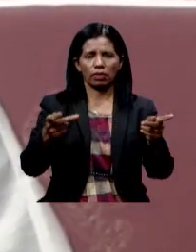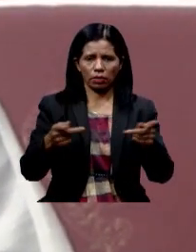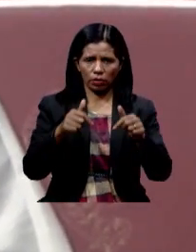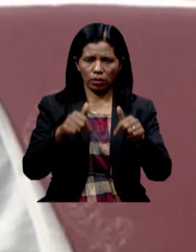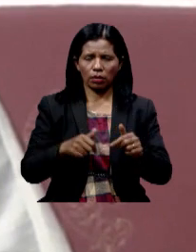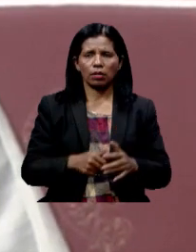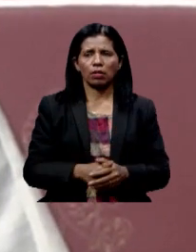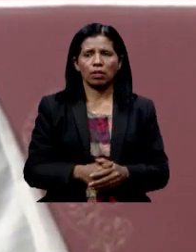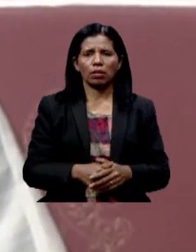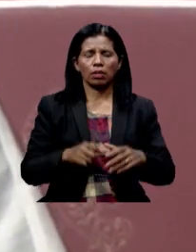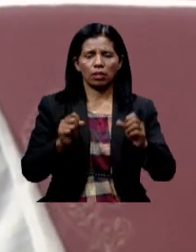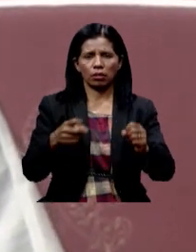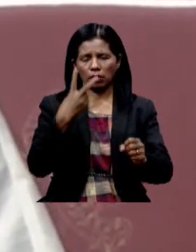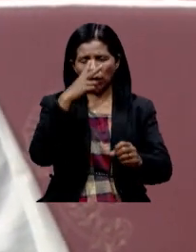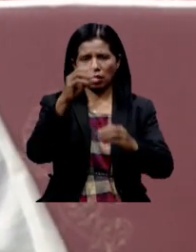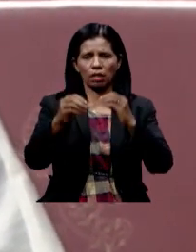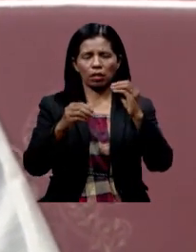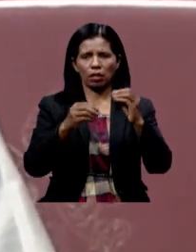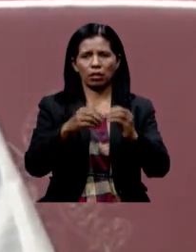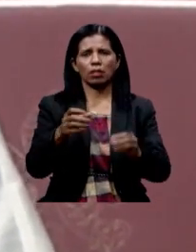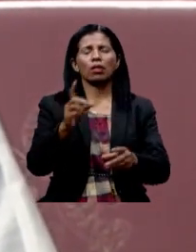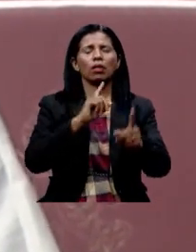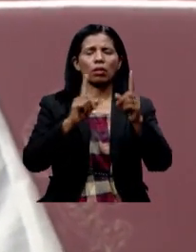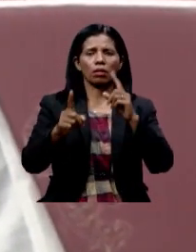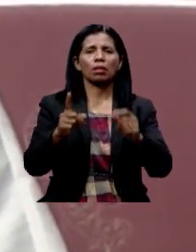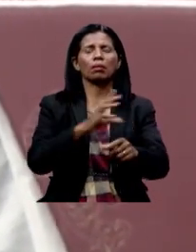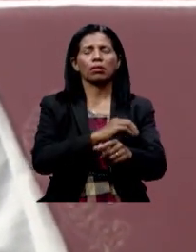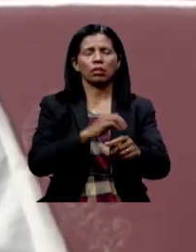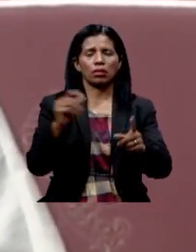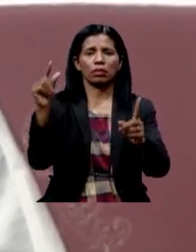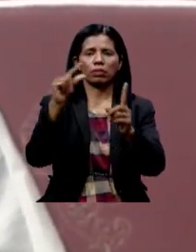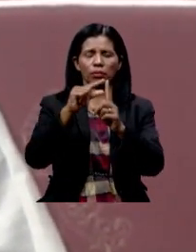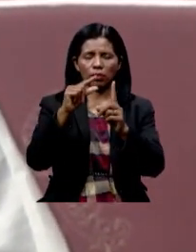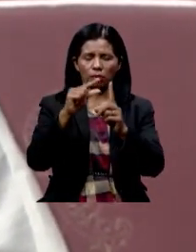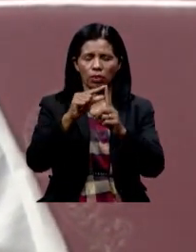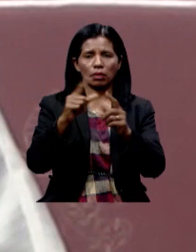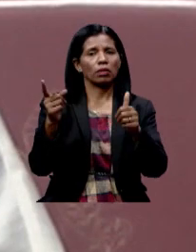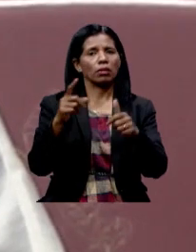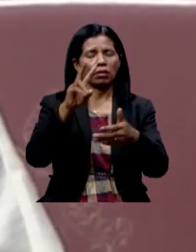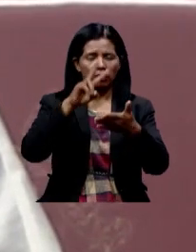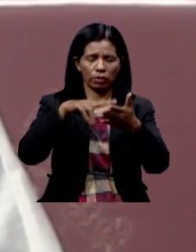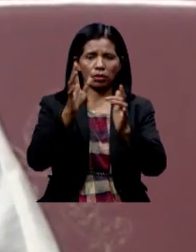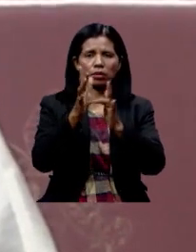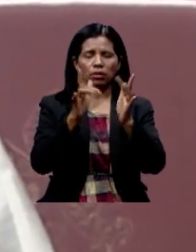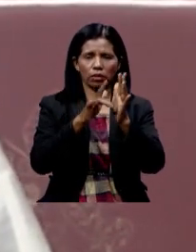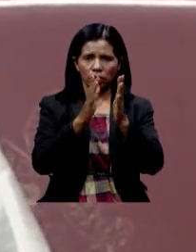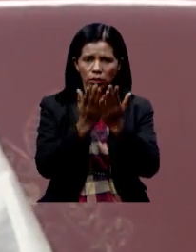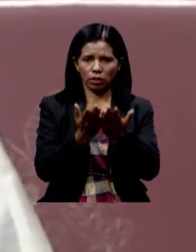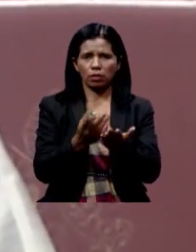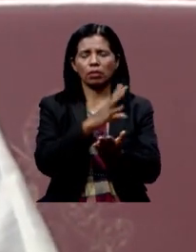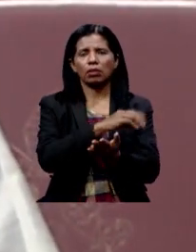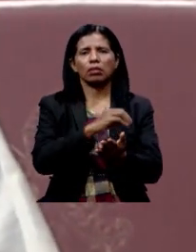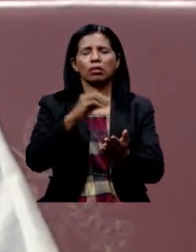para cumprirmos a profecia de Isaías, de que falava a primeira leitura, e juntos sonharmos o sonho de